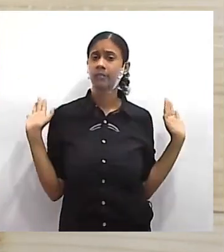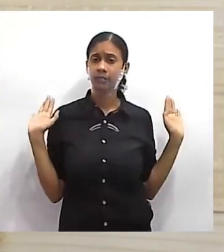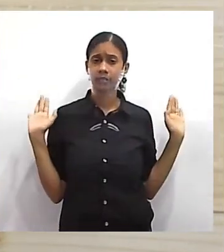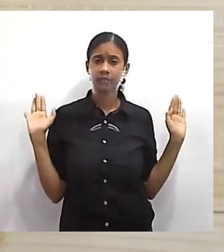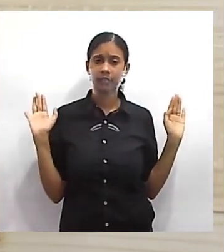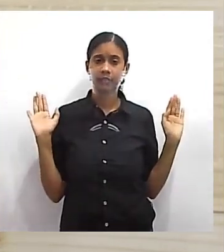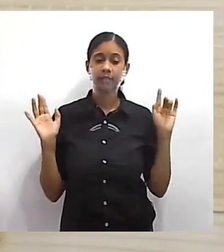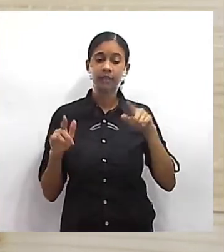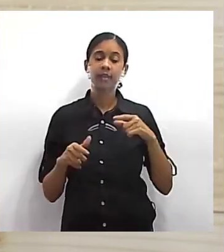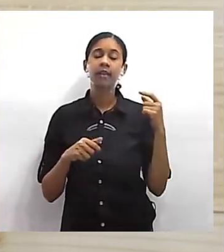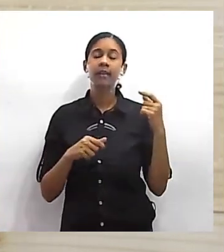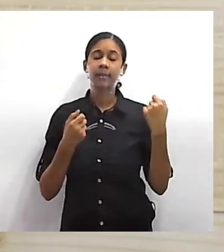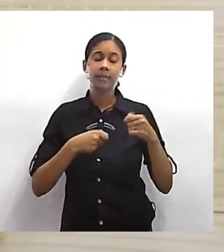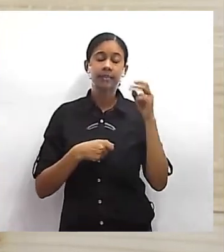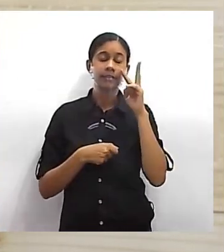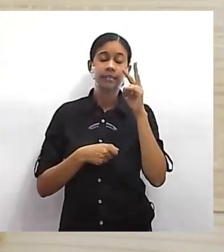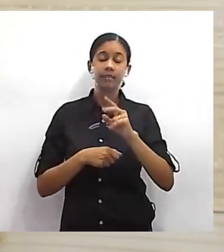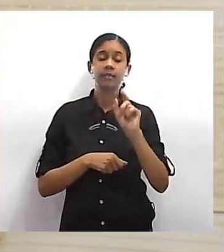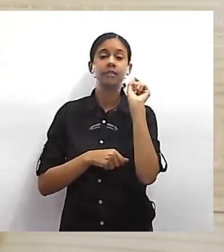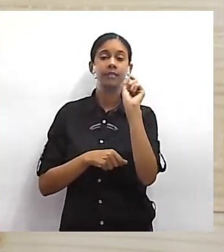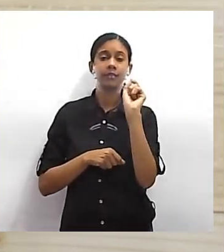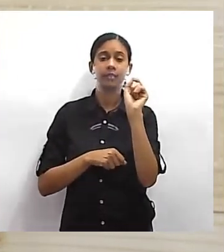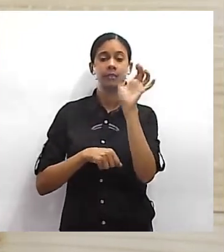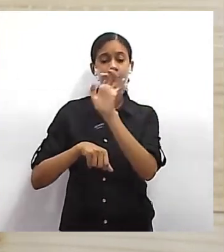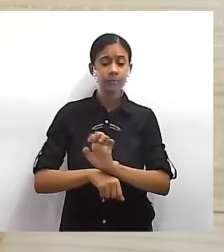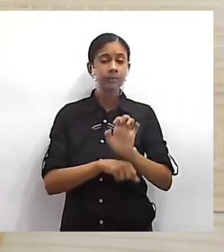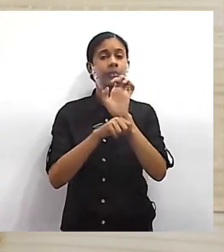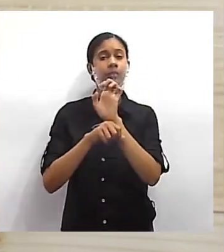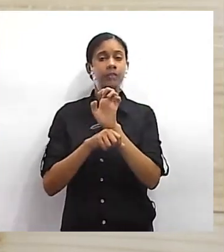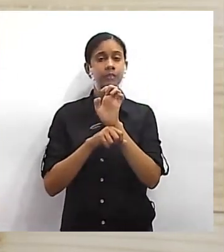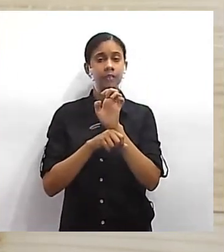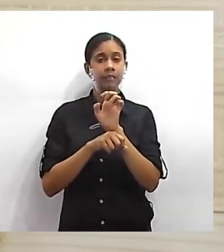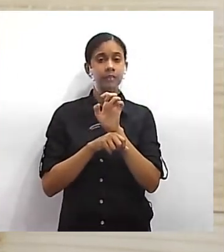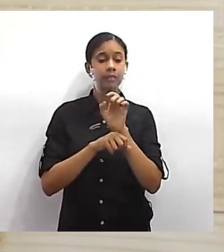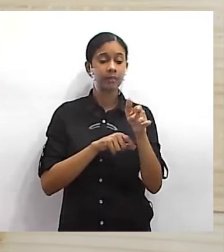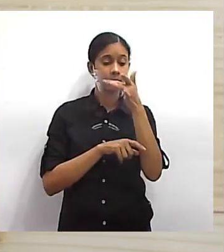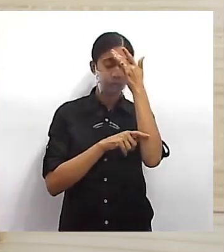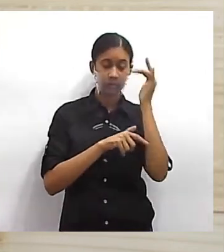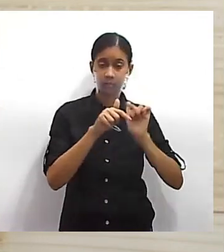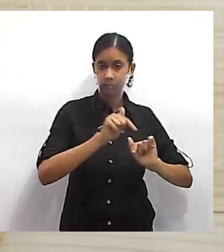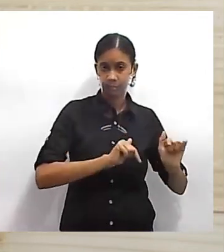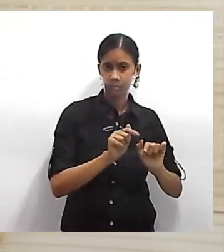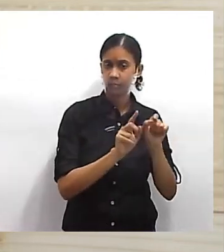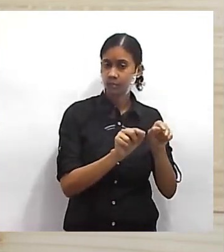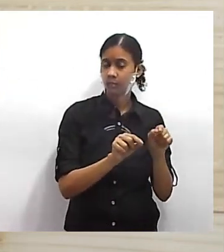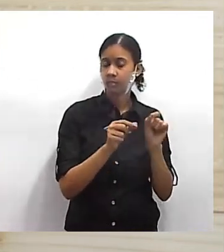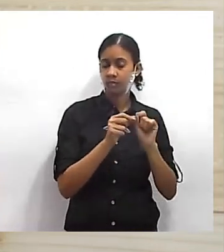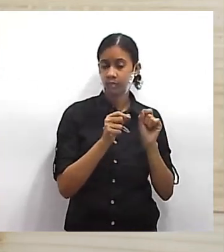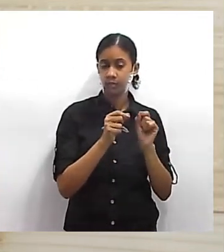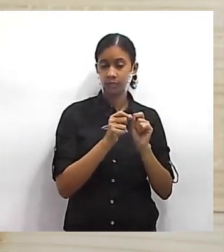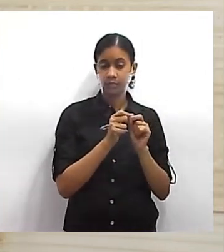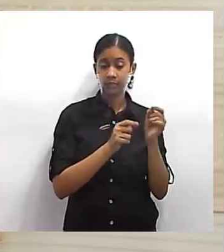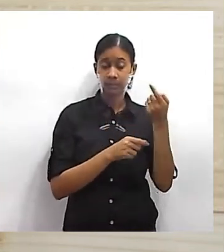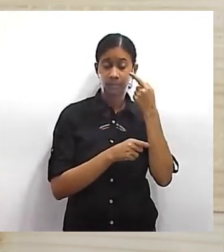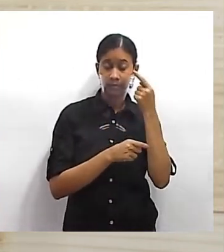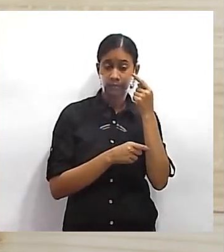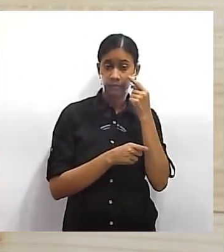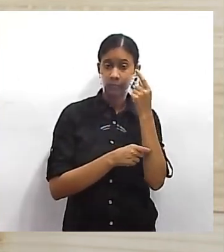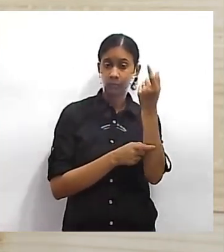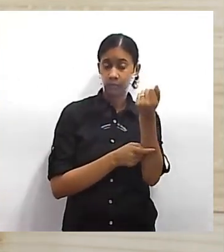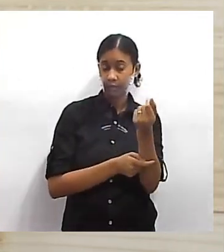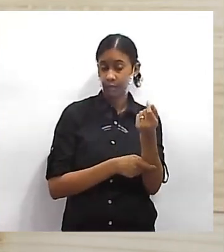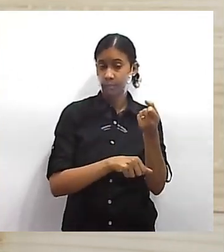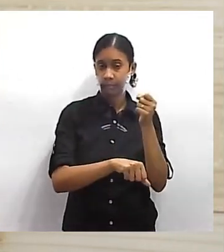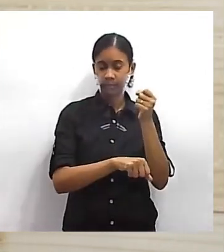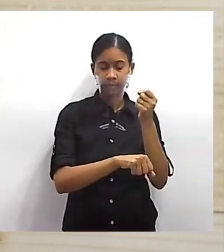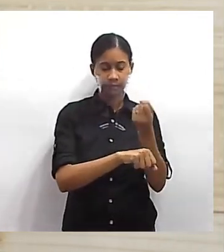mercado. Não é função do mercado. O mercado, dentro do processo do modo de produção capitalista, ele visa